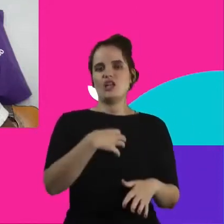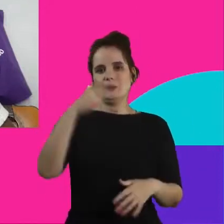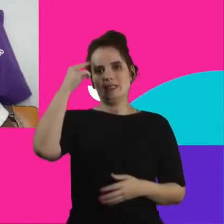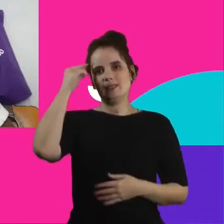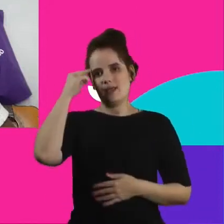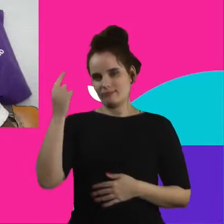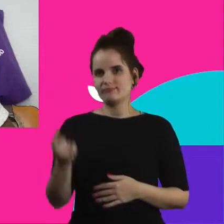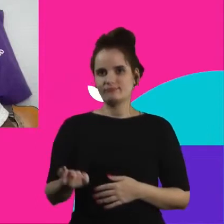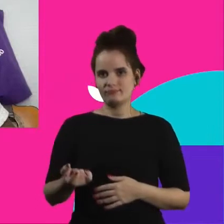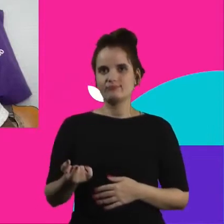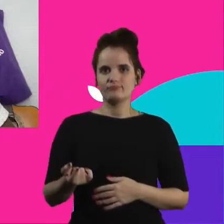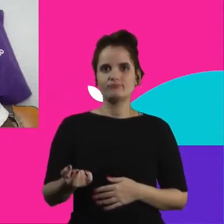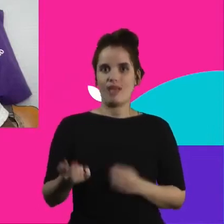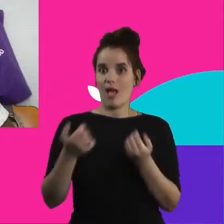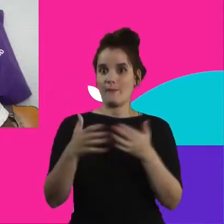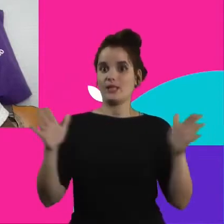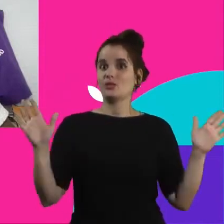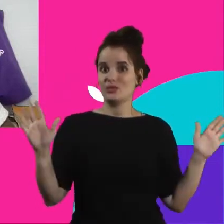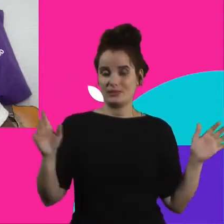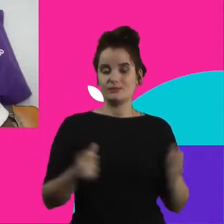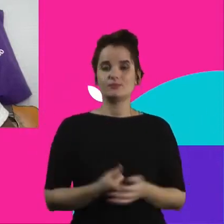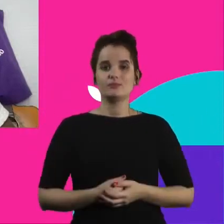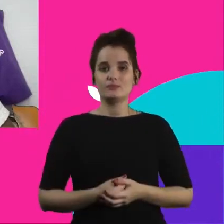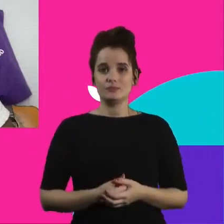pensar, na nossa abertura para o novo.